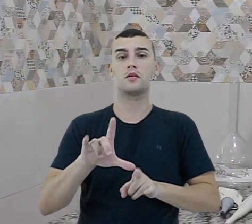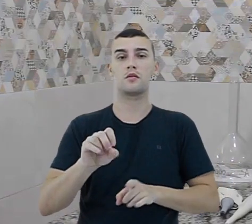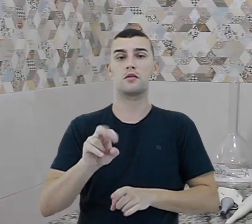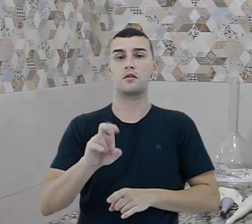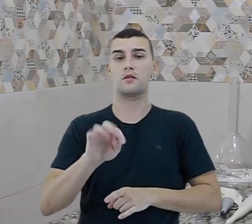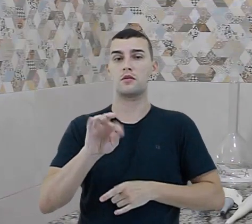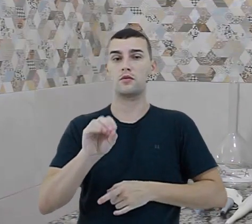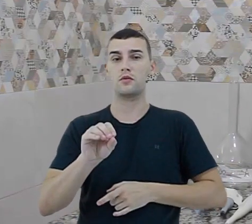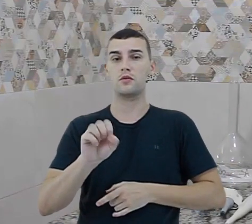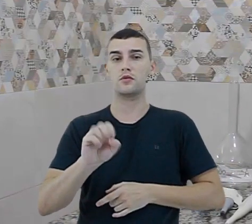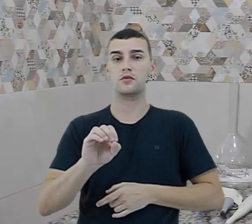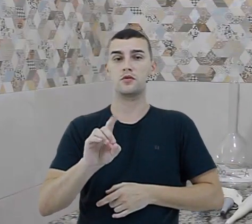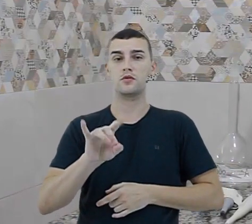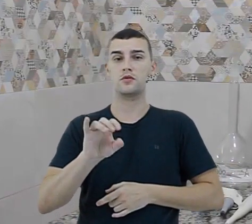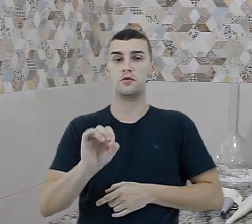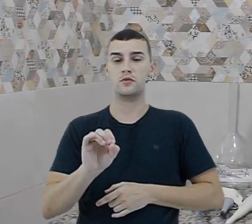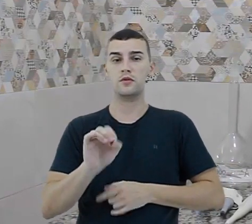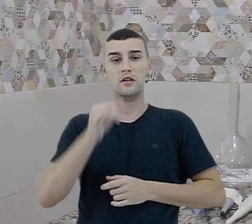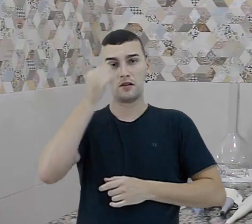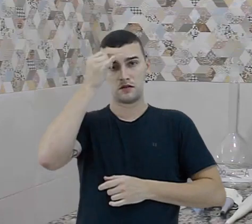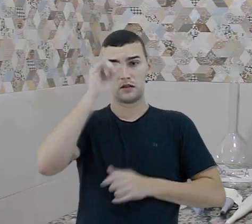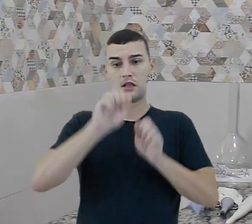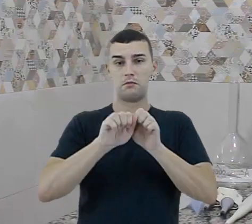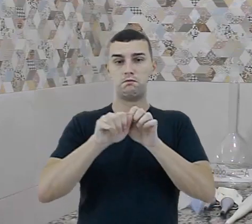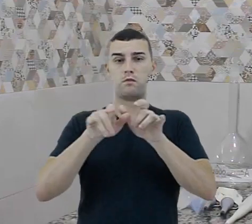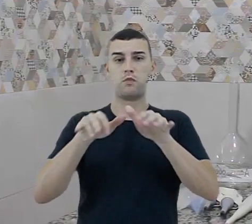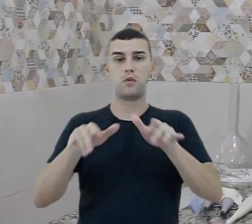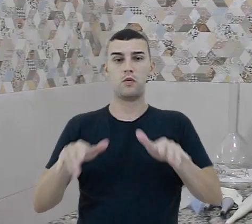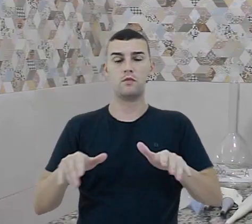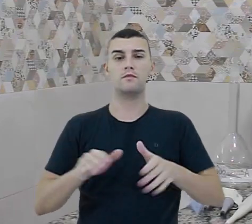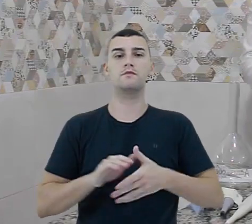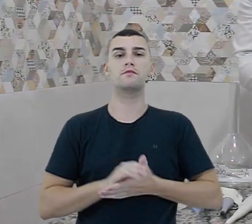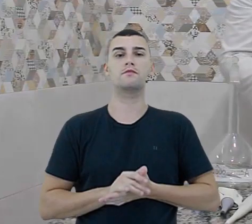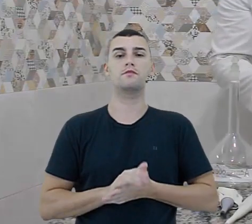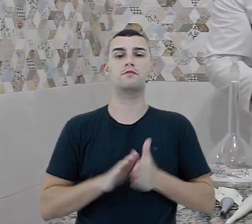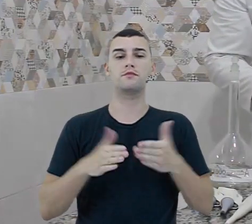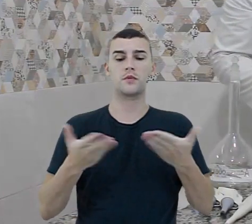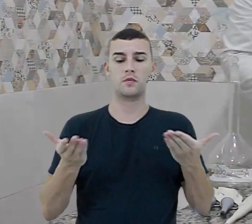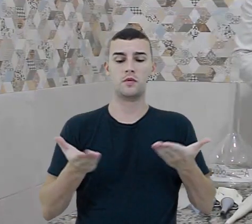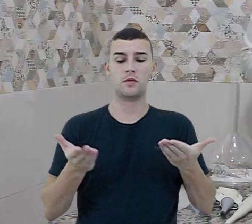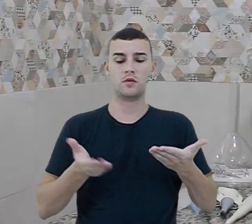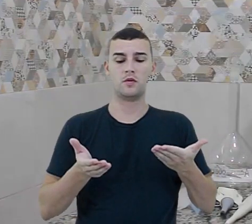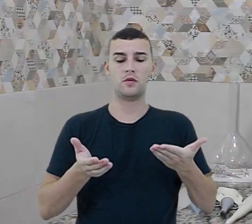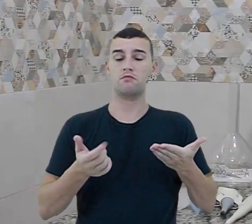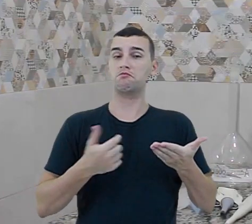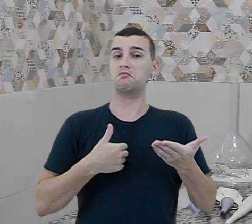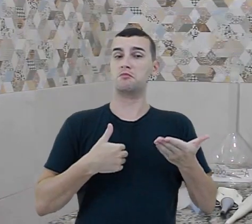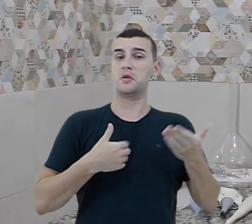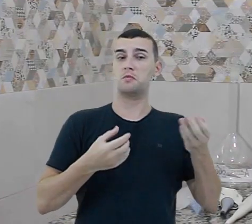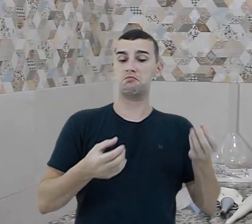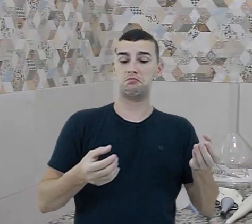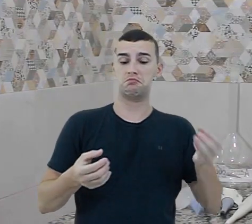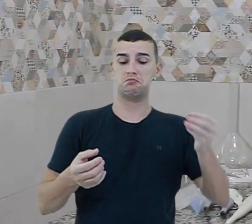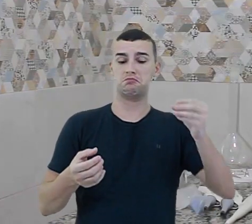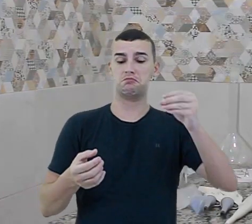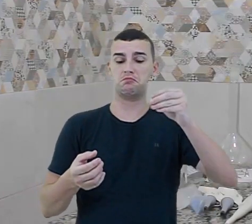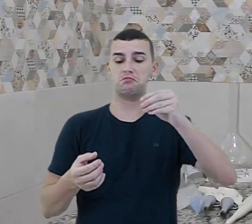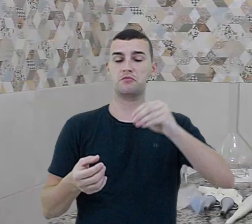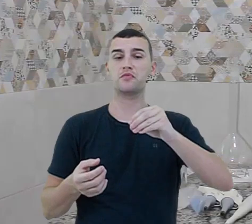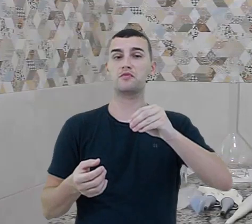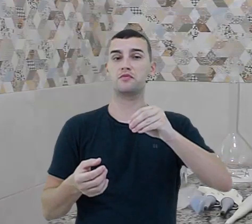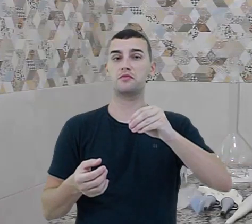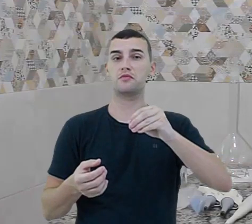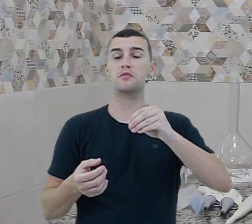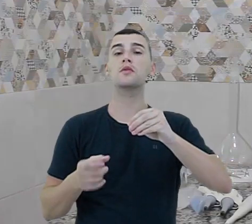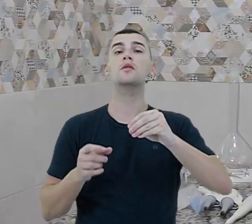sódio, evitando que se esparrame aqui na superfície da bancada. Então agora eu venho e vou adicionar